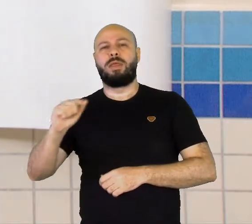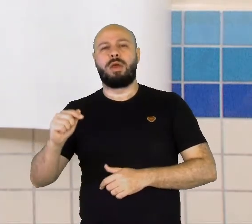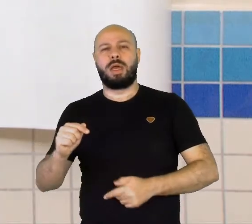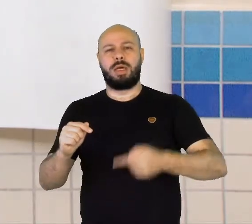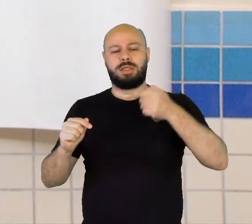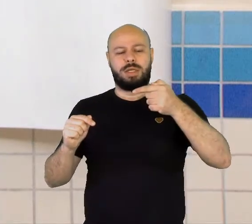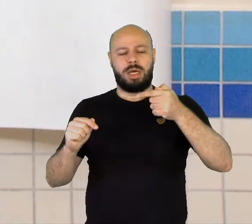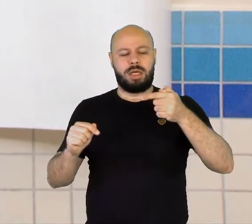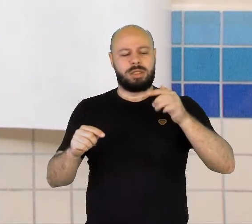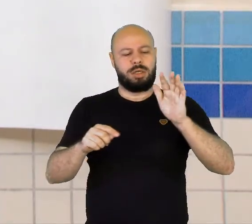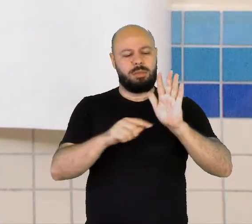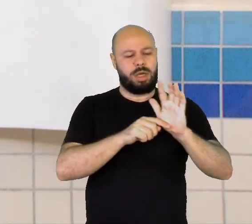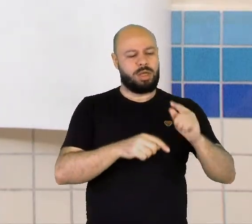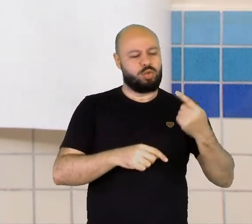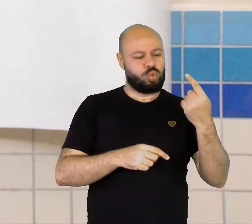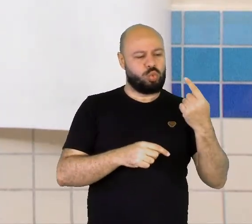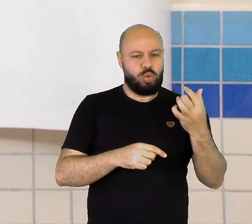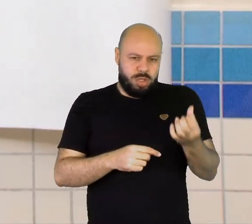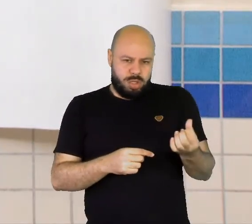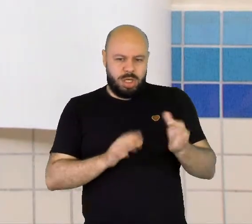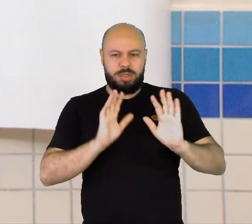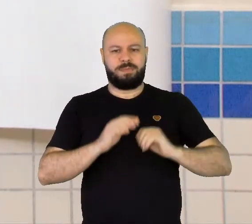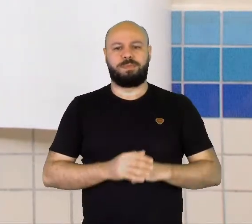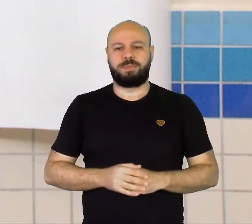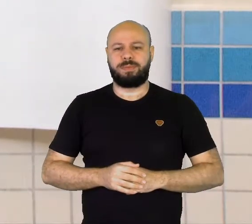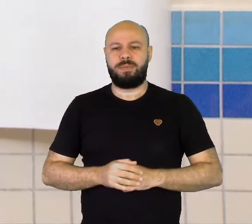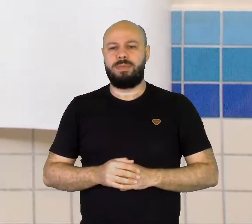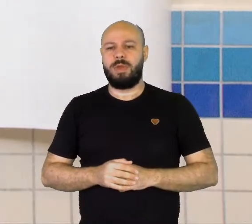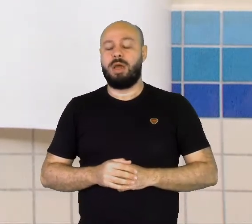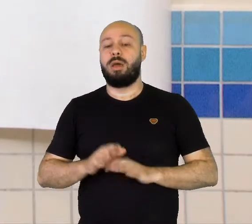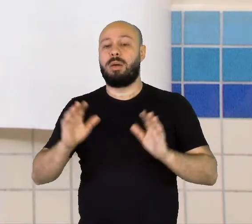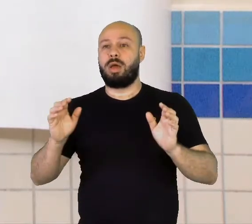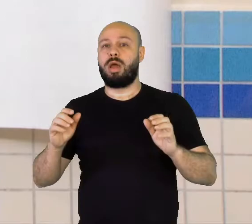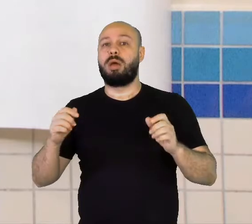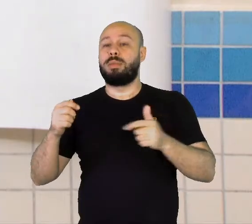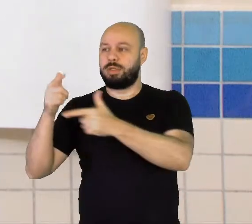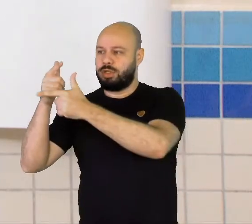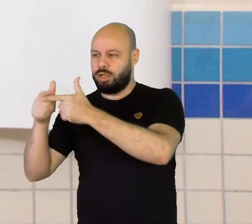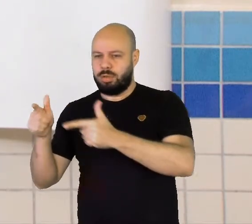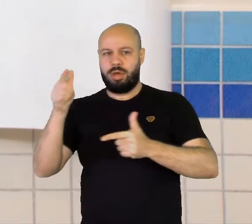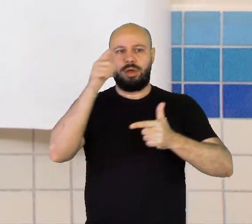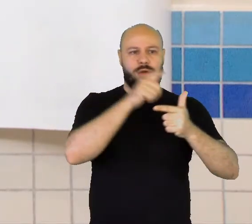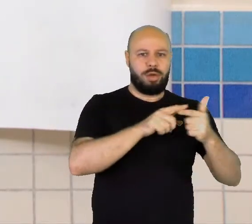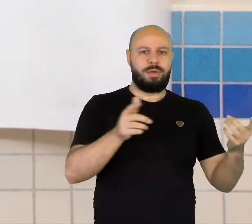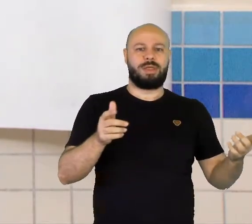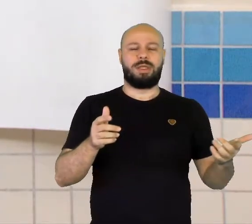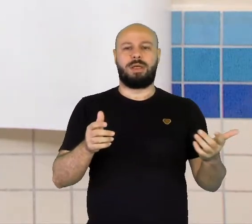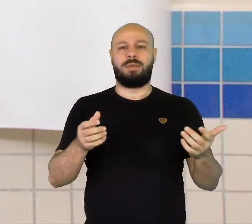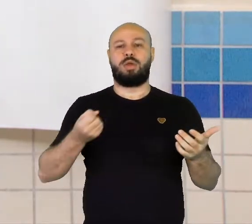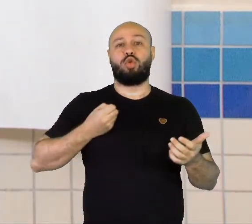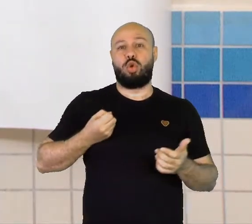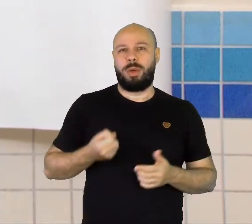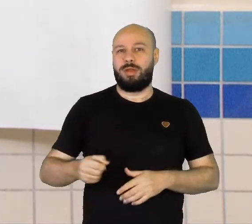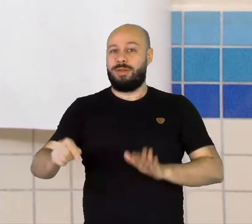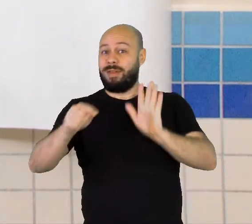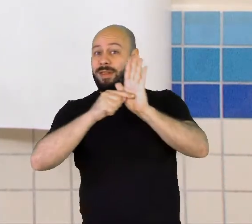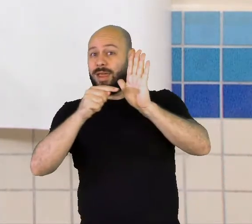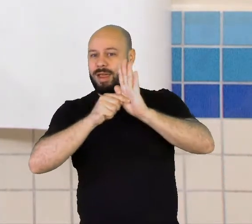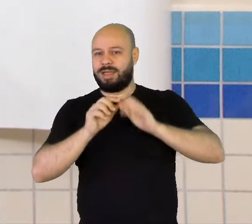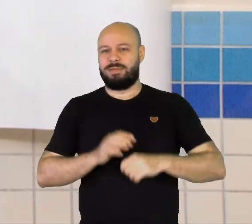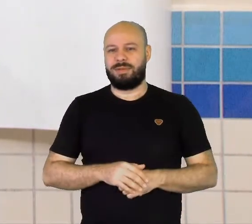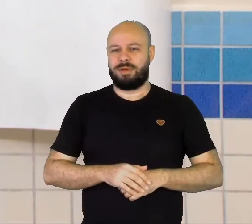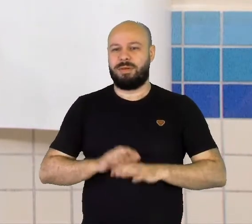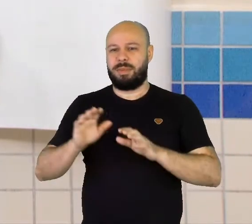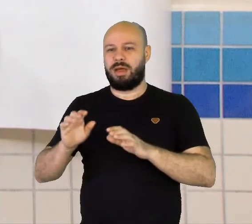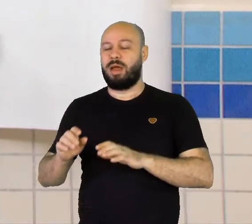1, 6. Agora, professor, eu preciso dividir por um número negativo, eu preciso dividir por menos 2. Então, vamos lá.